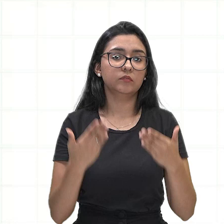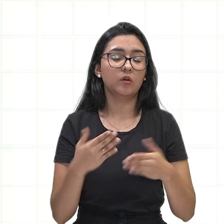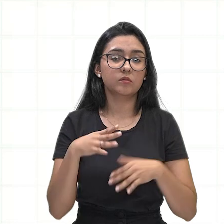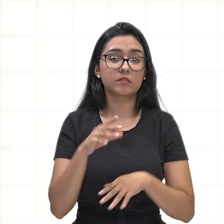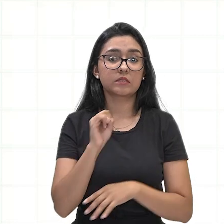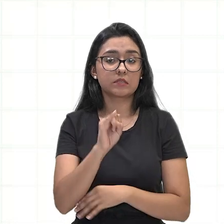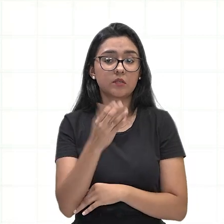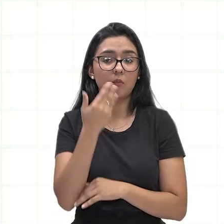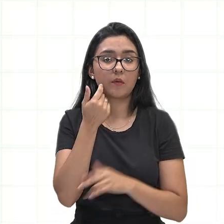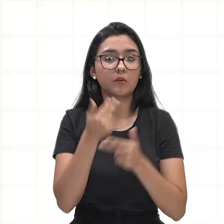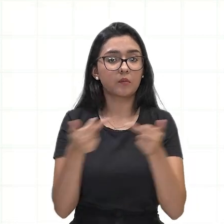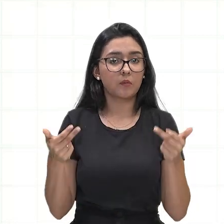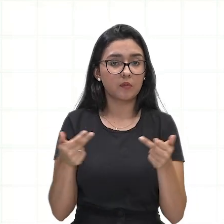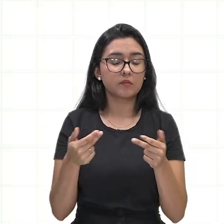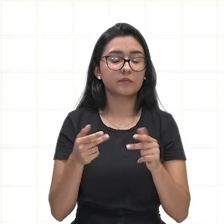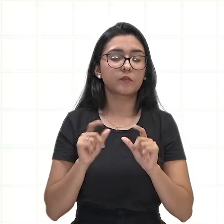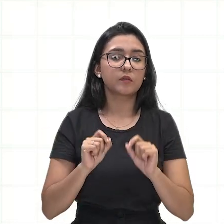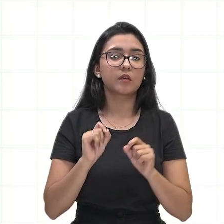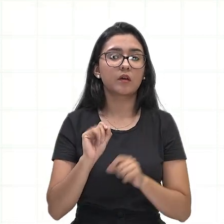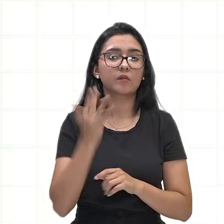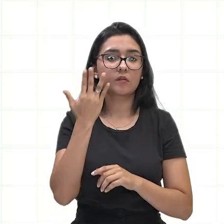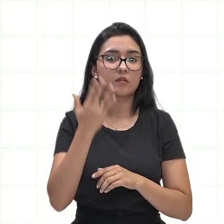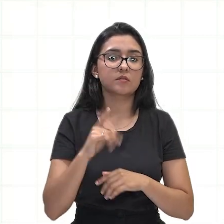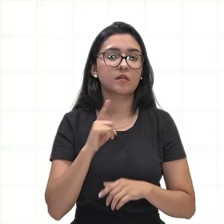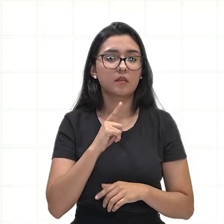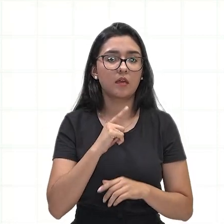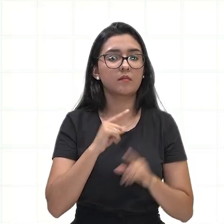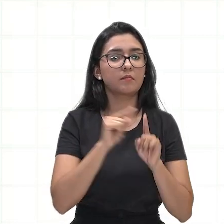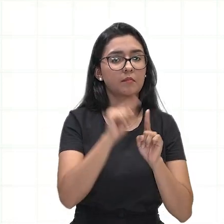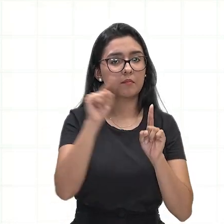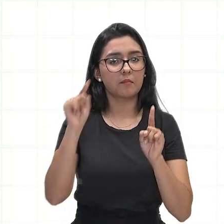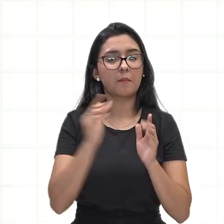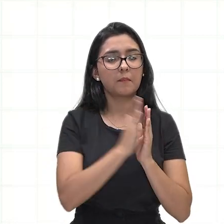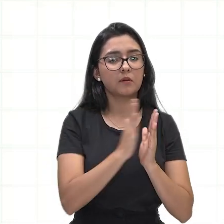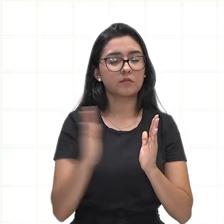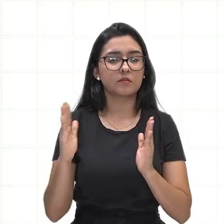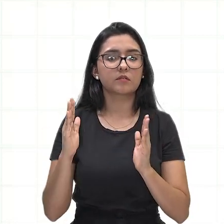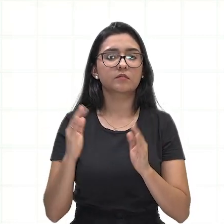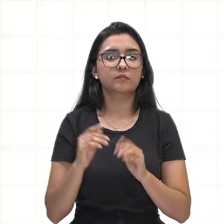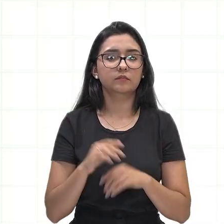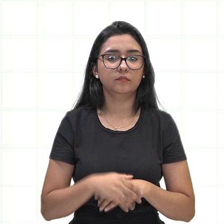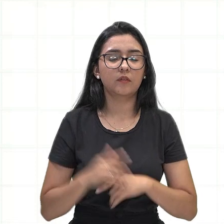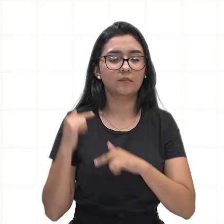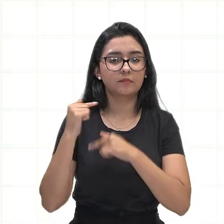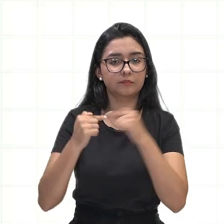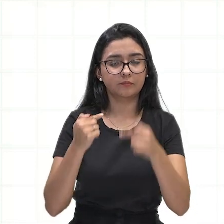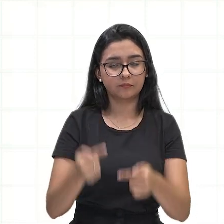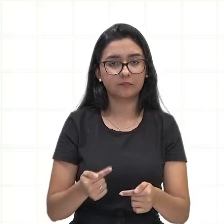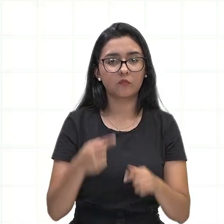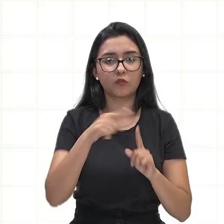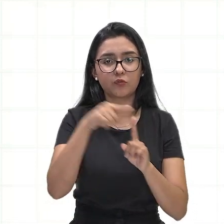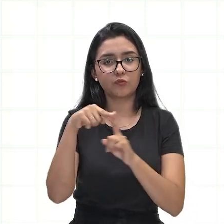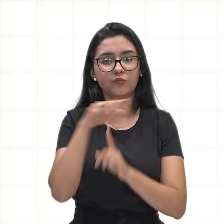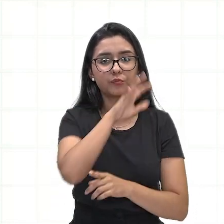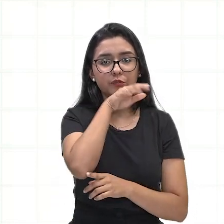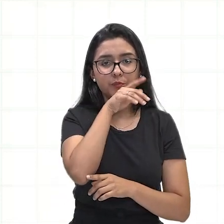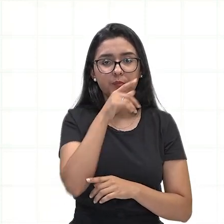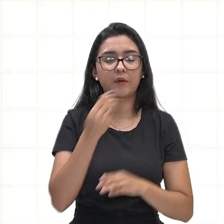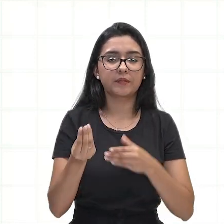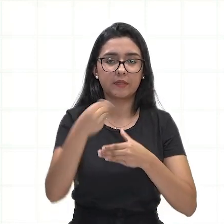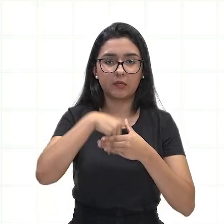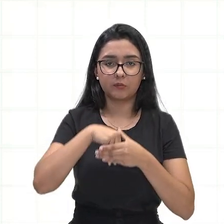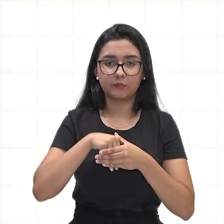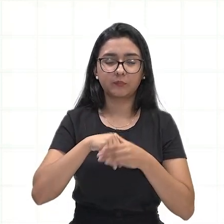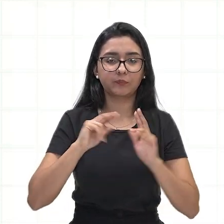ao ingerir esse ovo, ele começa aí, então, a dar origem a esses animais dentro